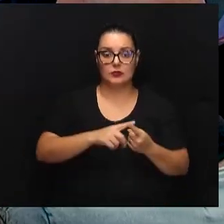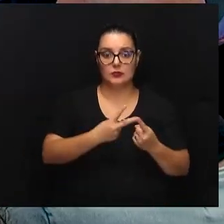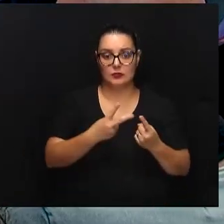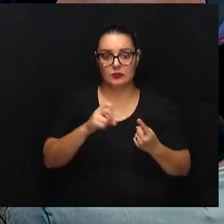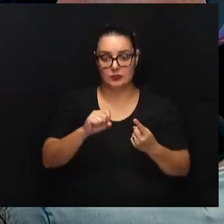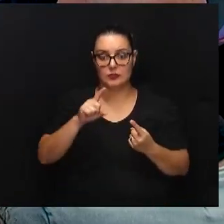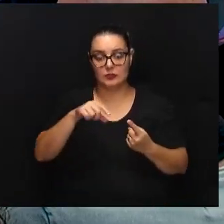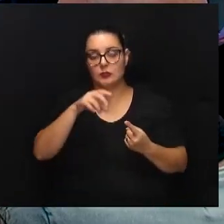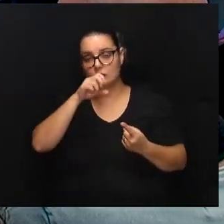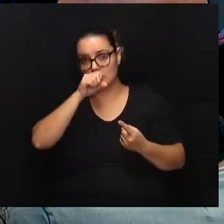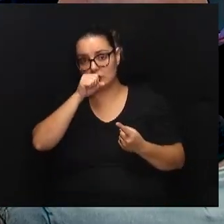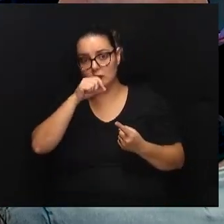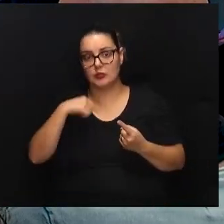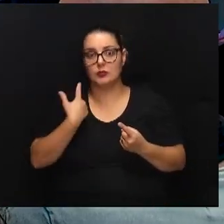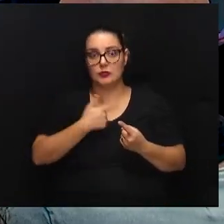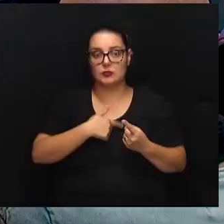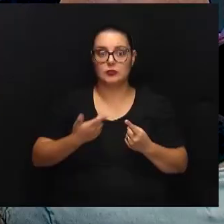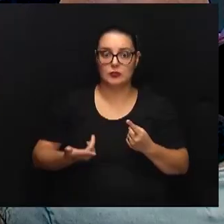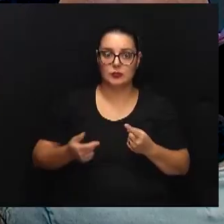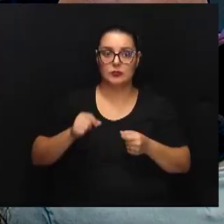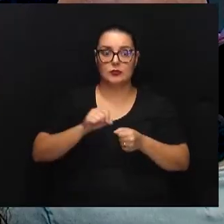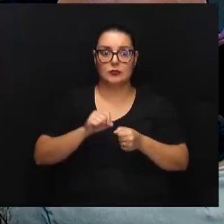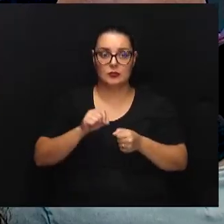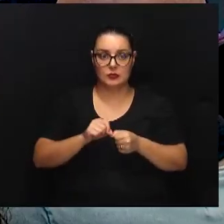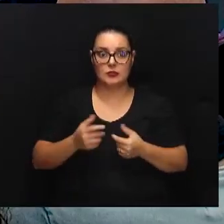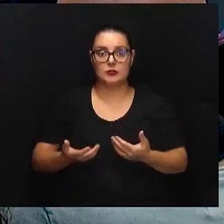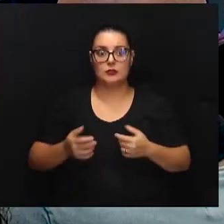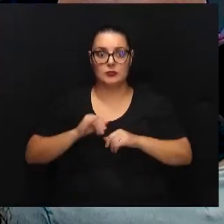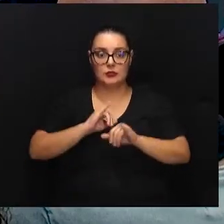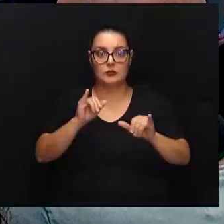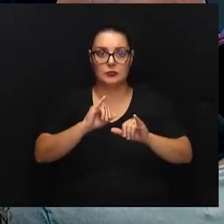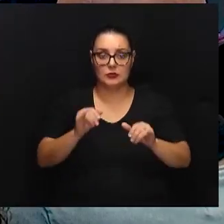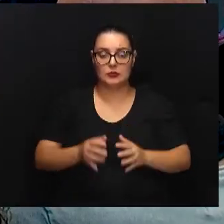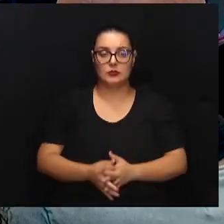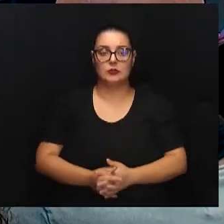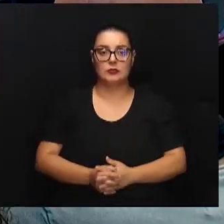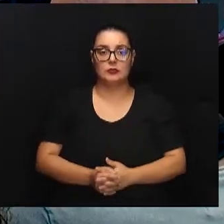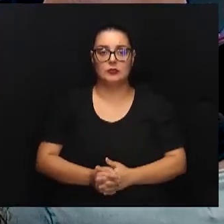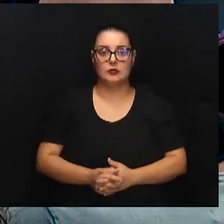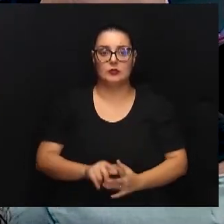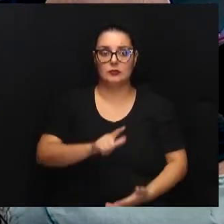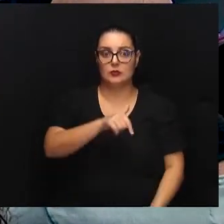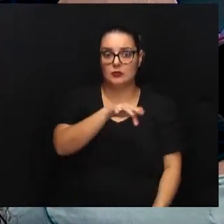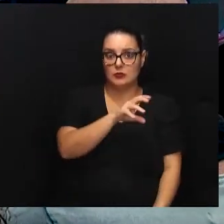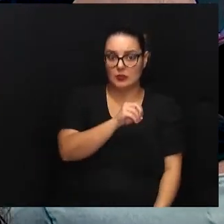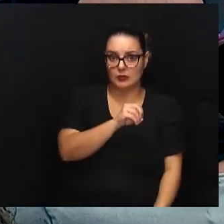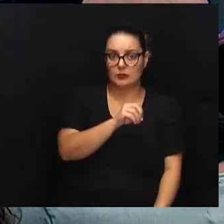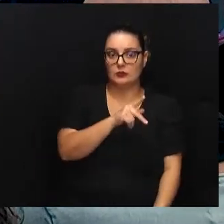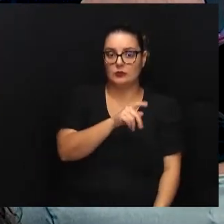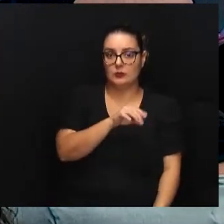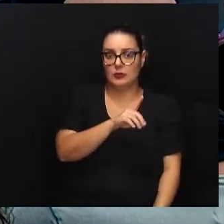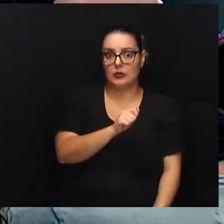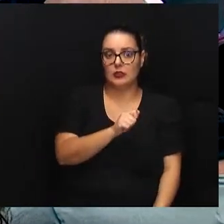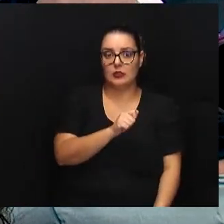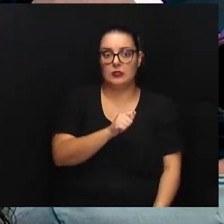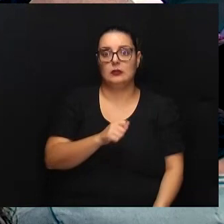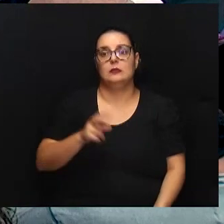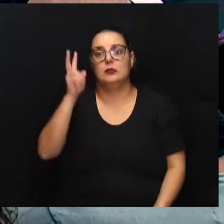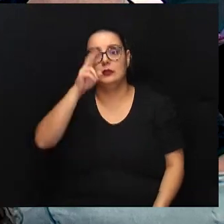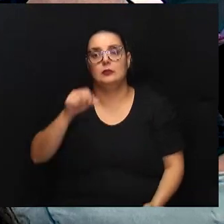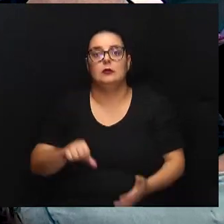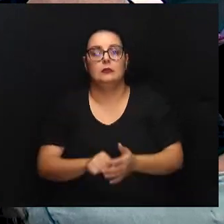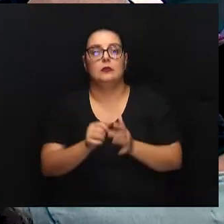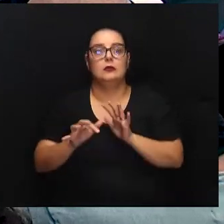aqui. No dia 28, que é um sábado, a gente vai fazer uma atividade, vamos estar divulgando isso, lá no Largo do Pará,